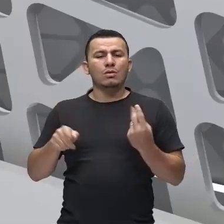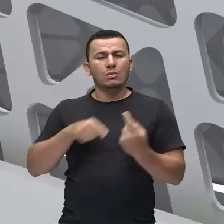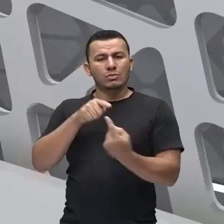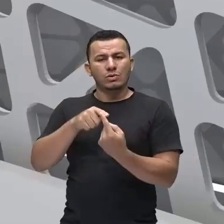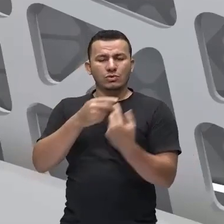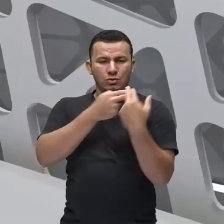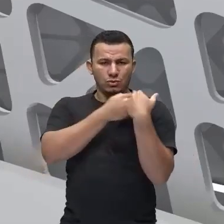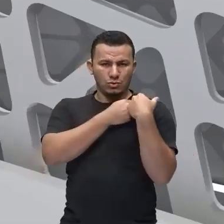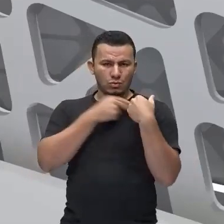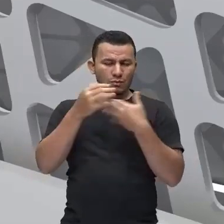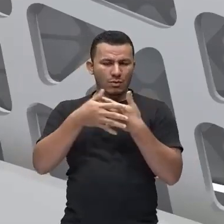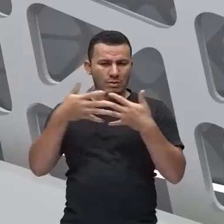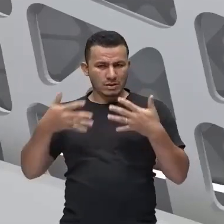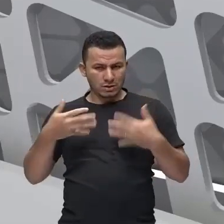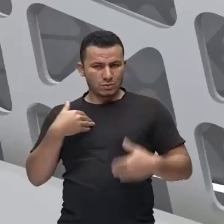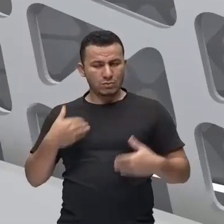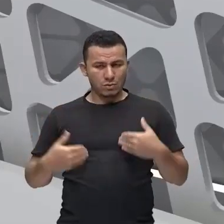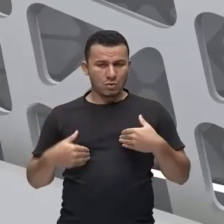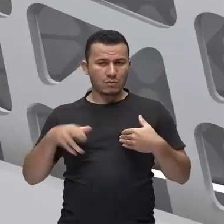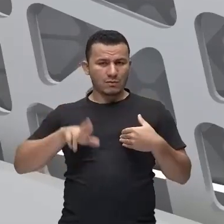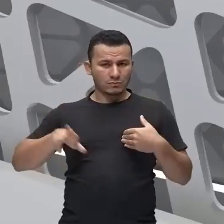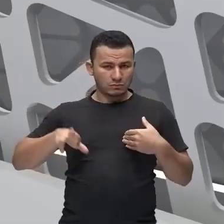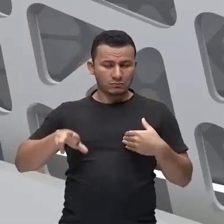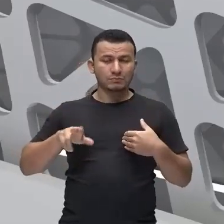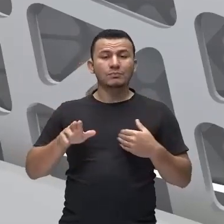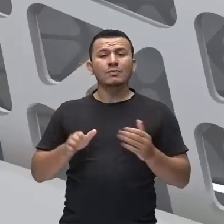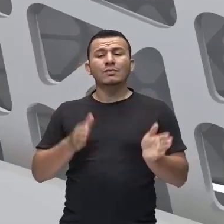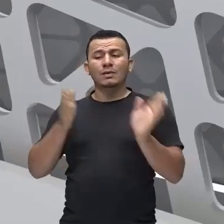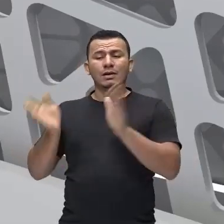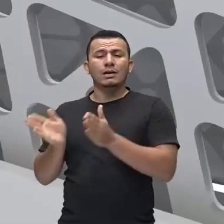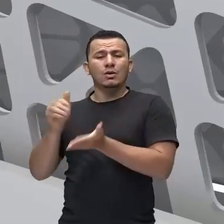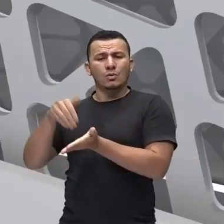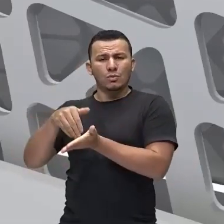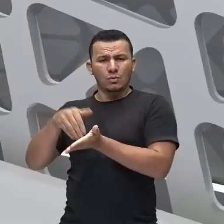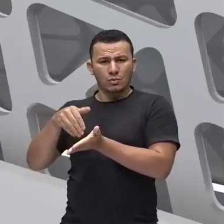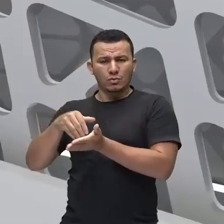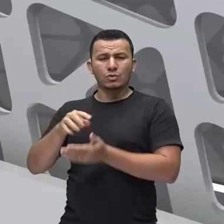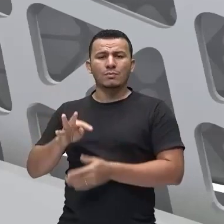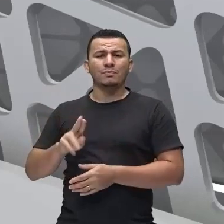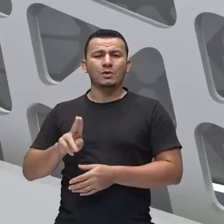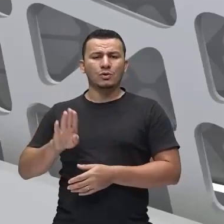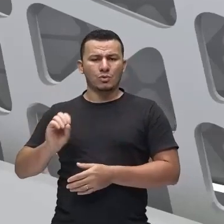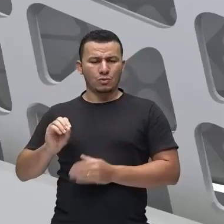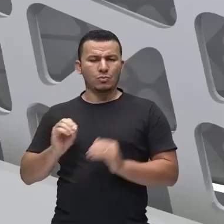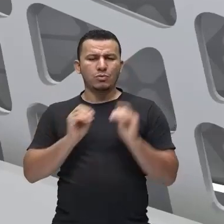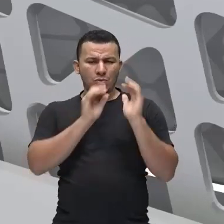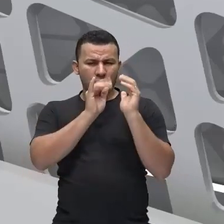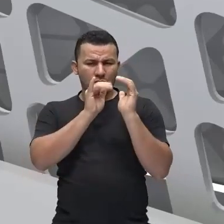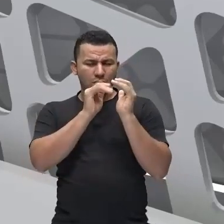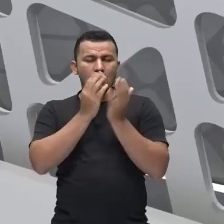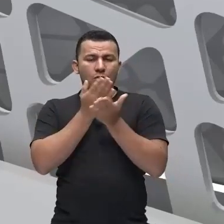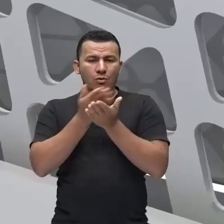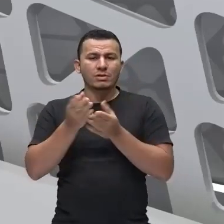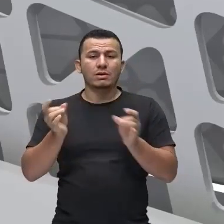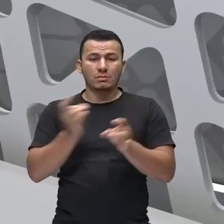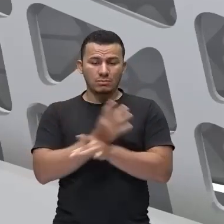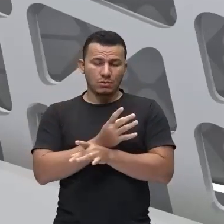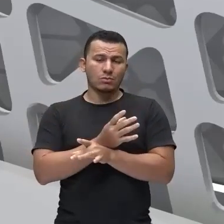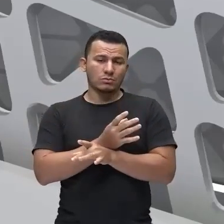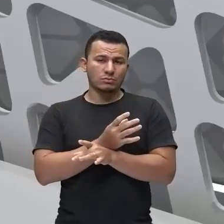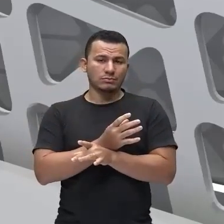tecido elas vão formar, e ao final dessa etapa, o tubo neural desse embrião está